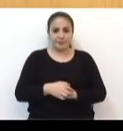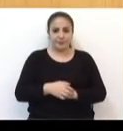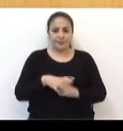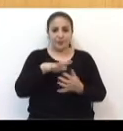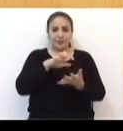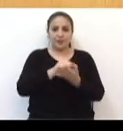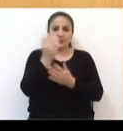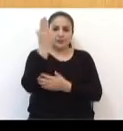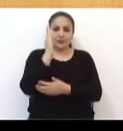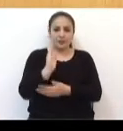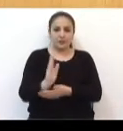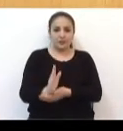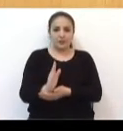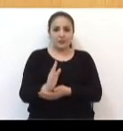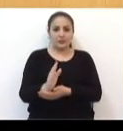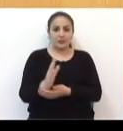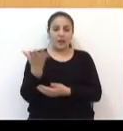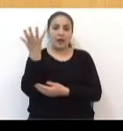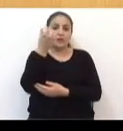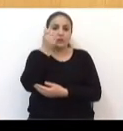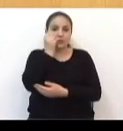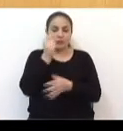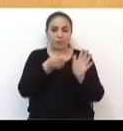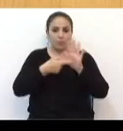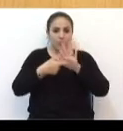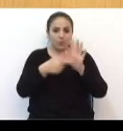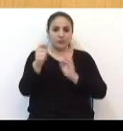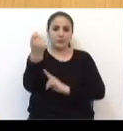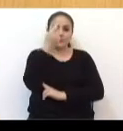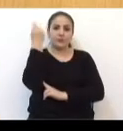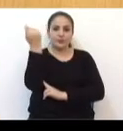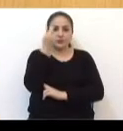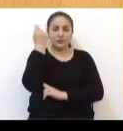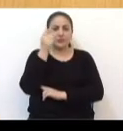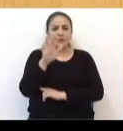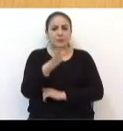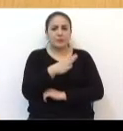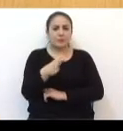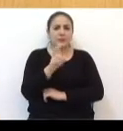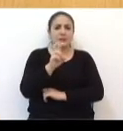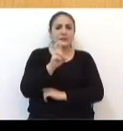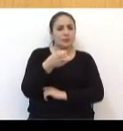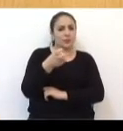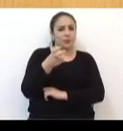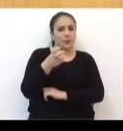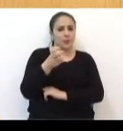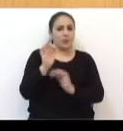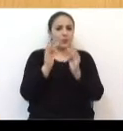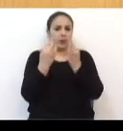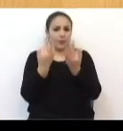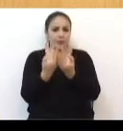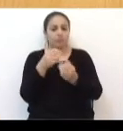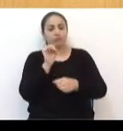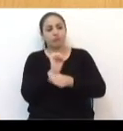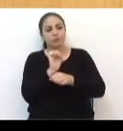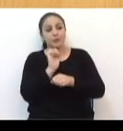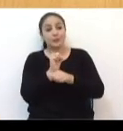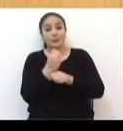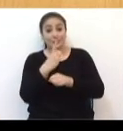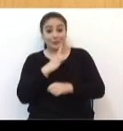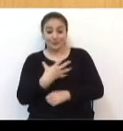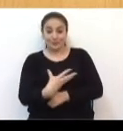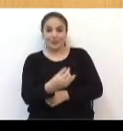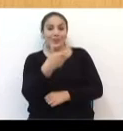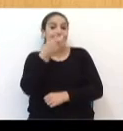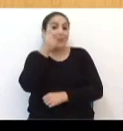O Cadastro Nacional da Adoção aponta que no Rio Grande do Sul, cerca de 5.000 famílias estão à espera de um